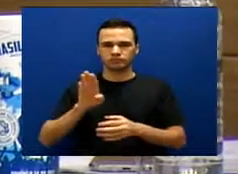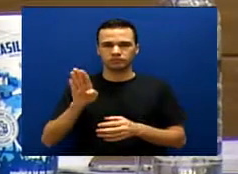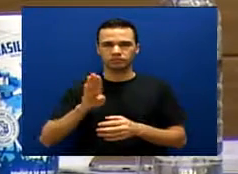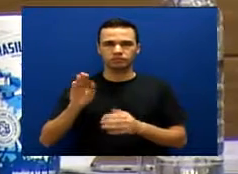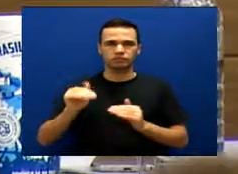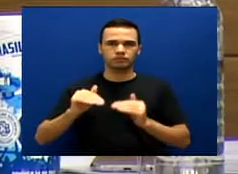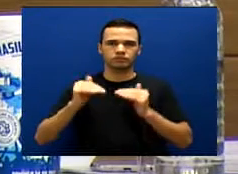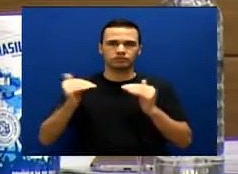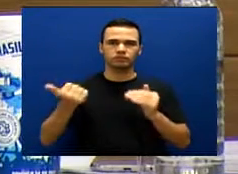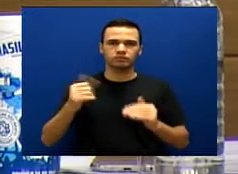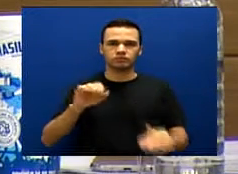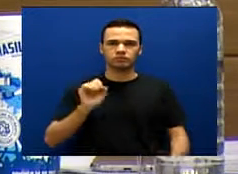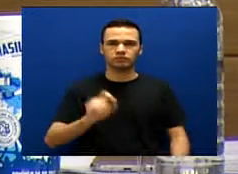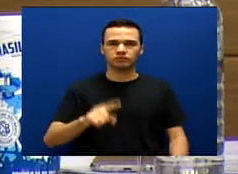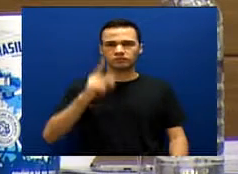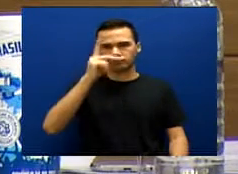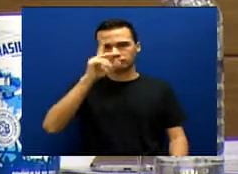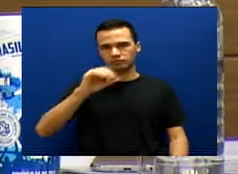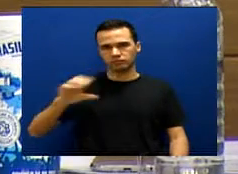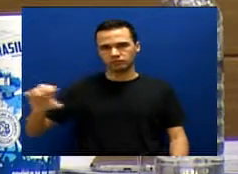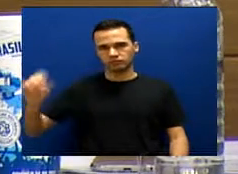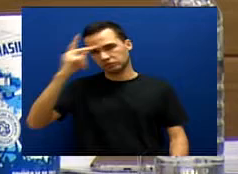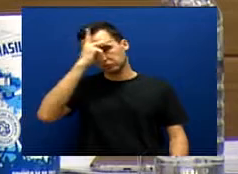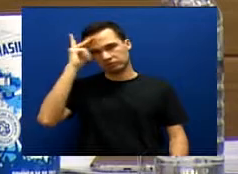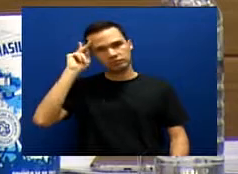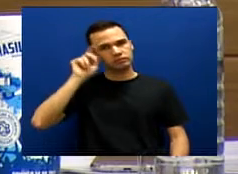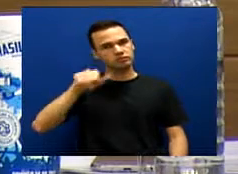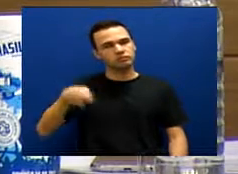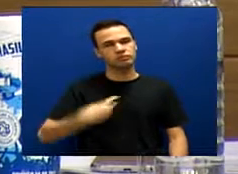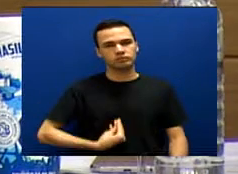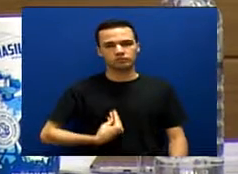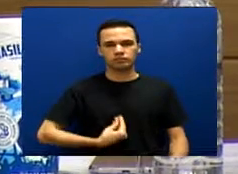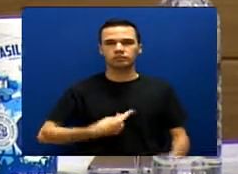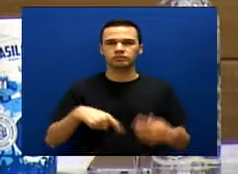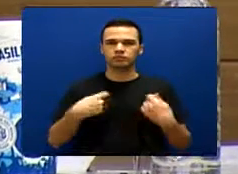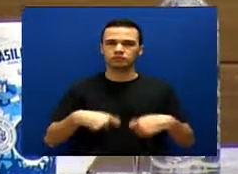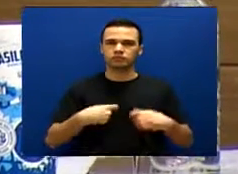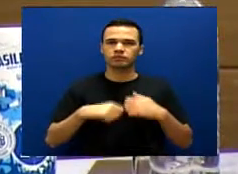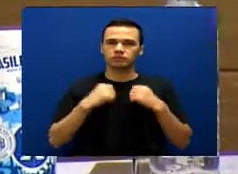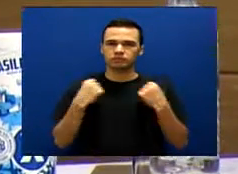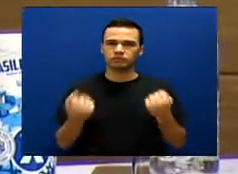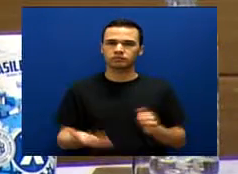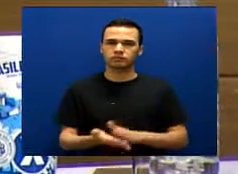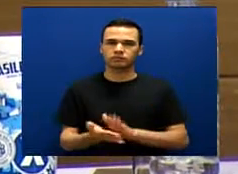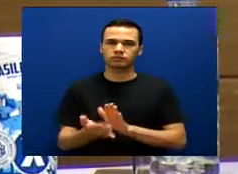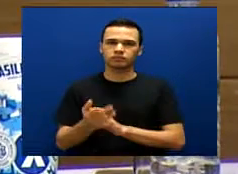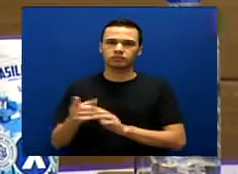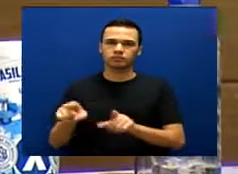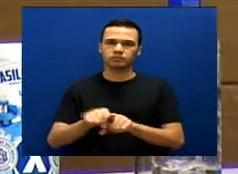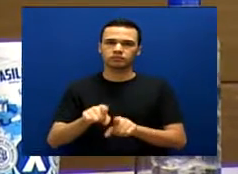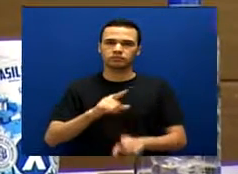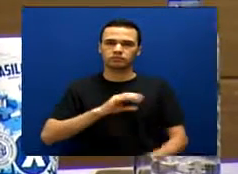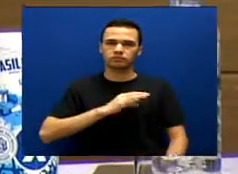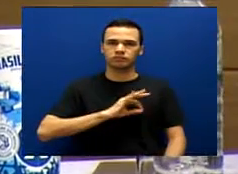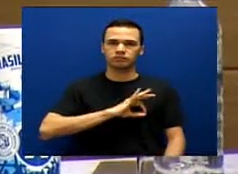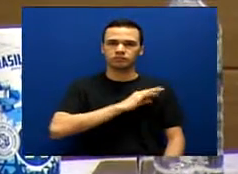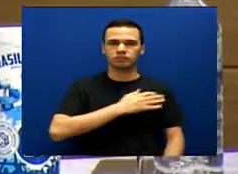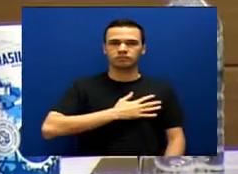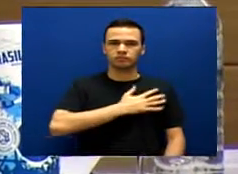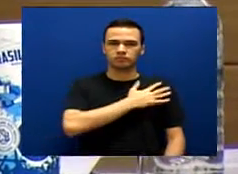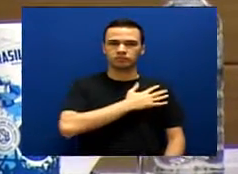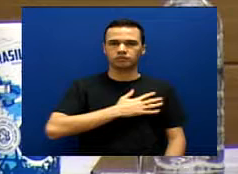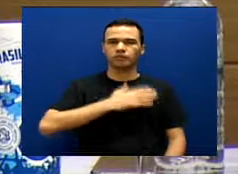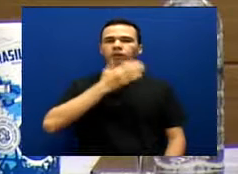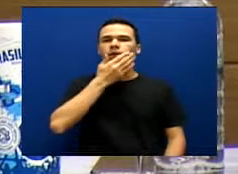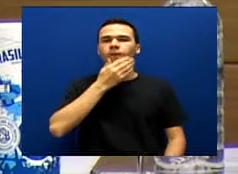Bento, com mais de 10 mil pessoas indo ao clube, com um trabalho muito forte. Né? Nós temos que parabenizar aqui o coronel Antônio Valdir, né,